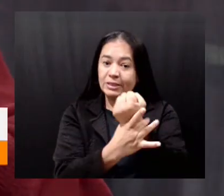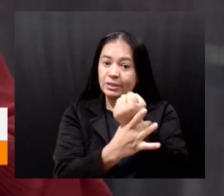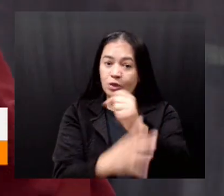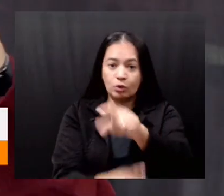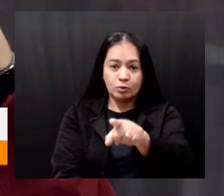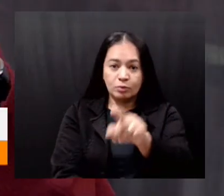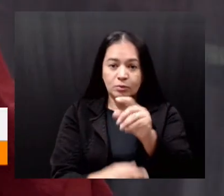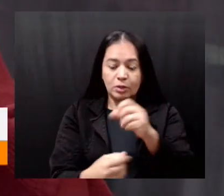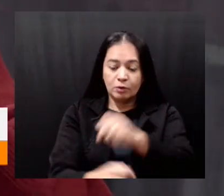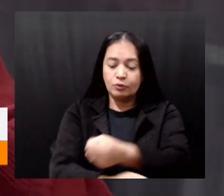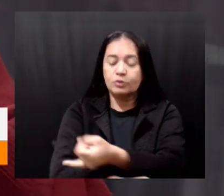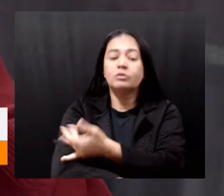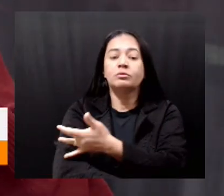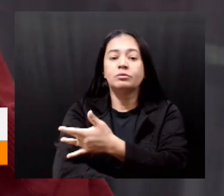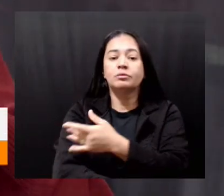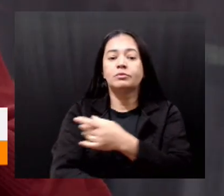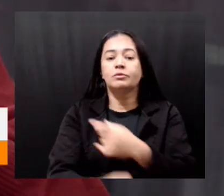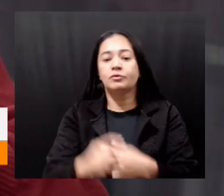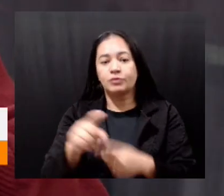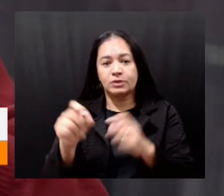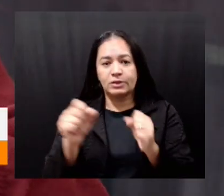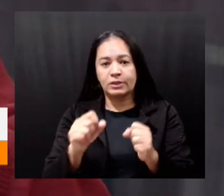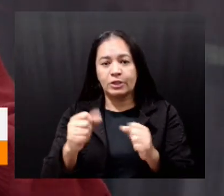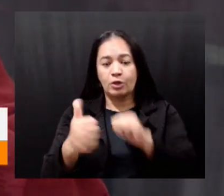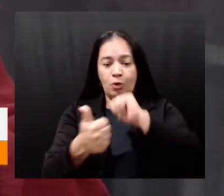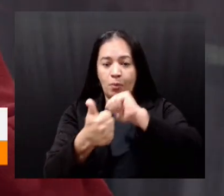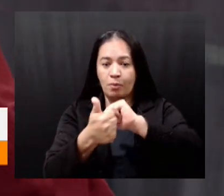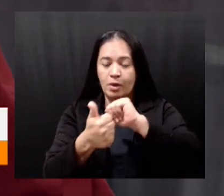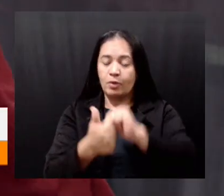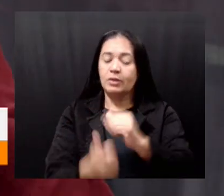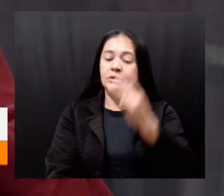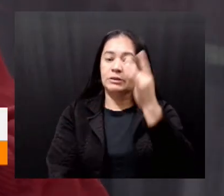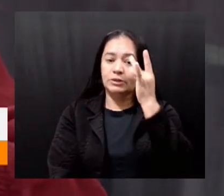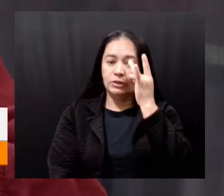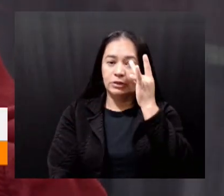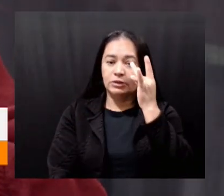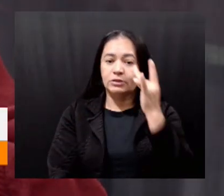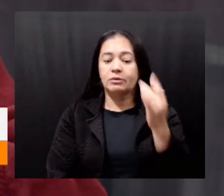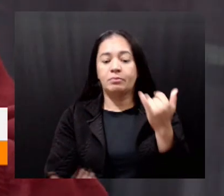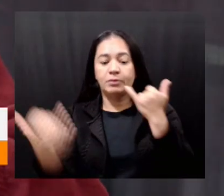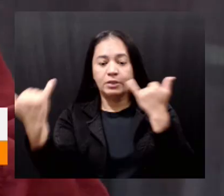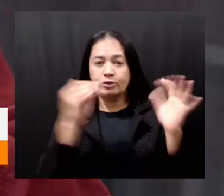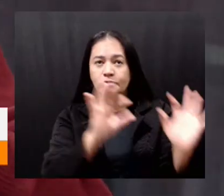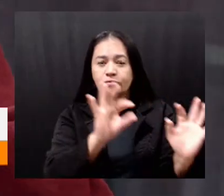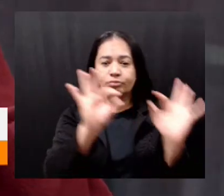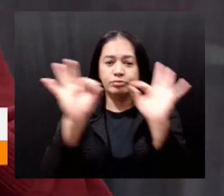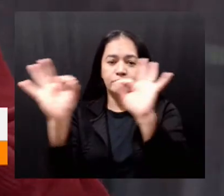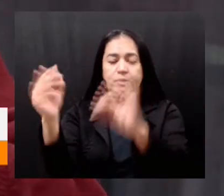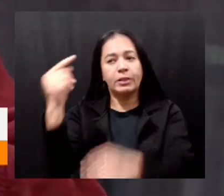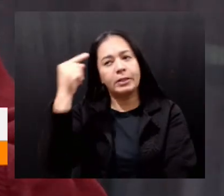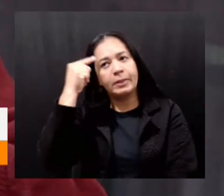de que você tem ali uma qualidade de presença para ter a notícia e pensar sobre ela,